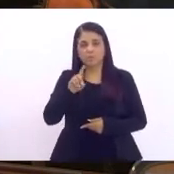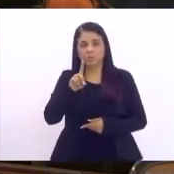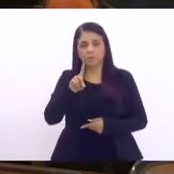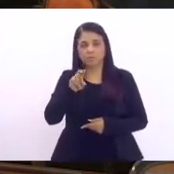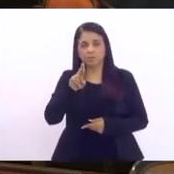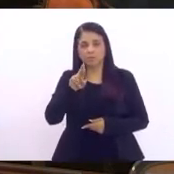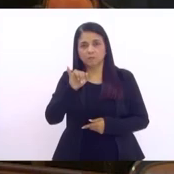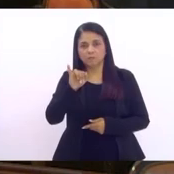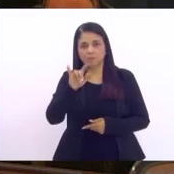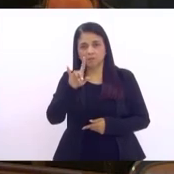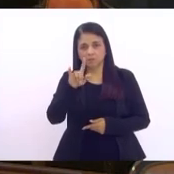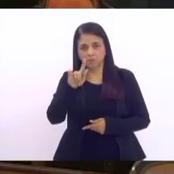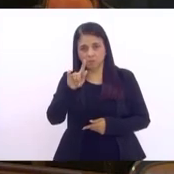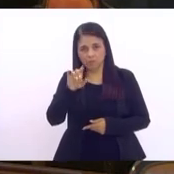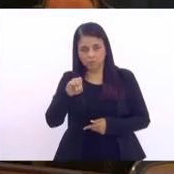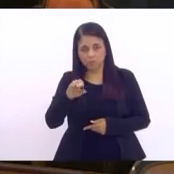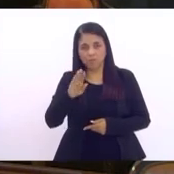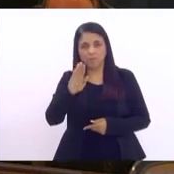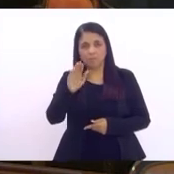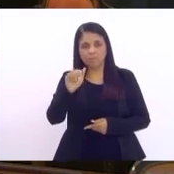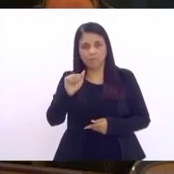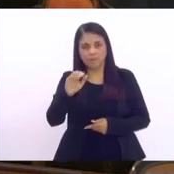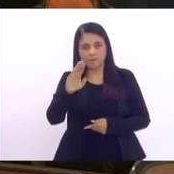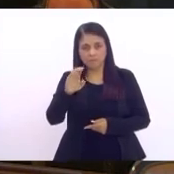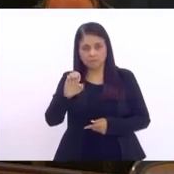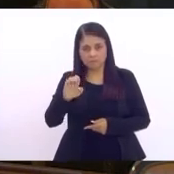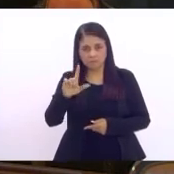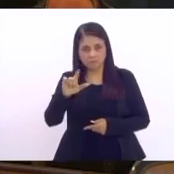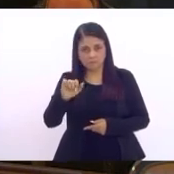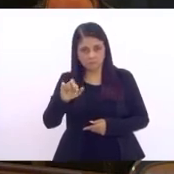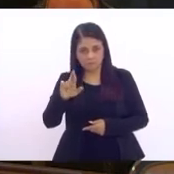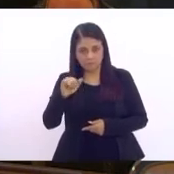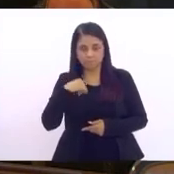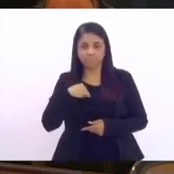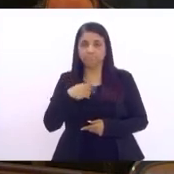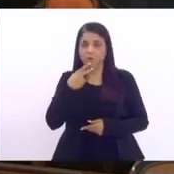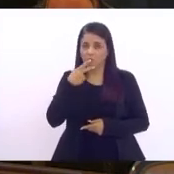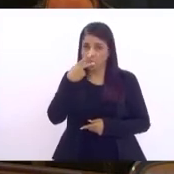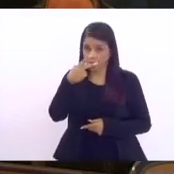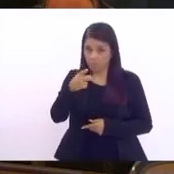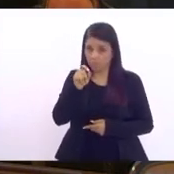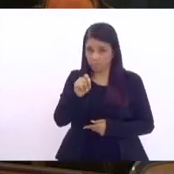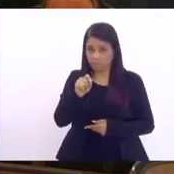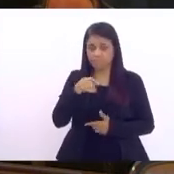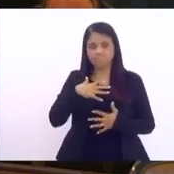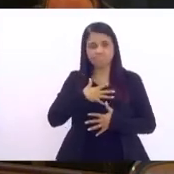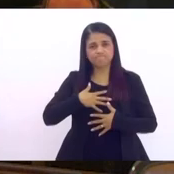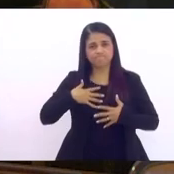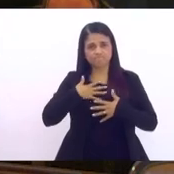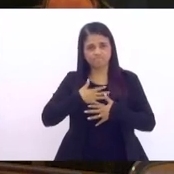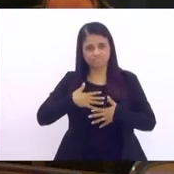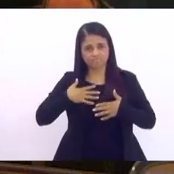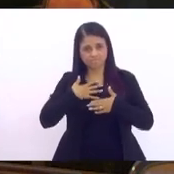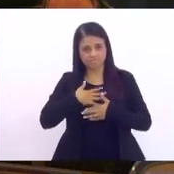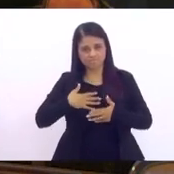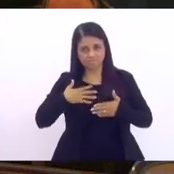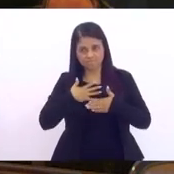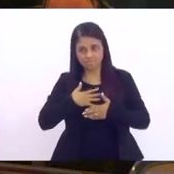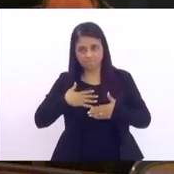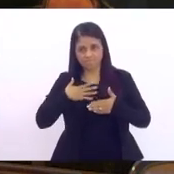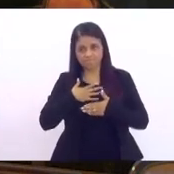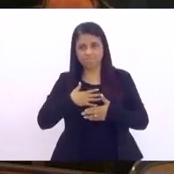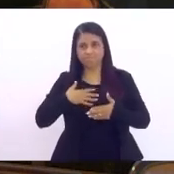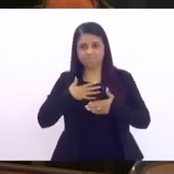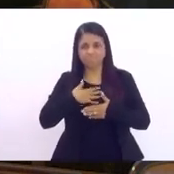confesso a Vossa Excelência que é com satisfação que eu subo aqui na